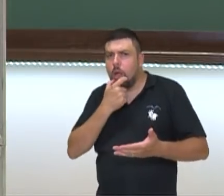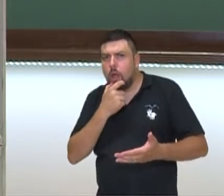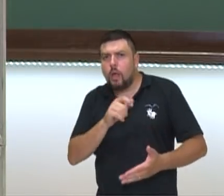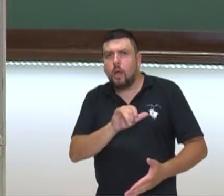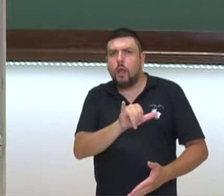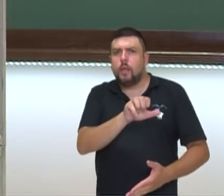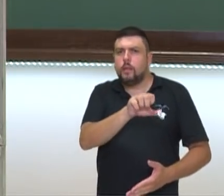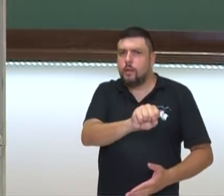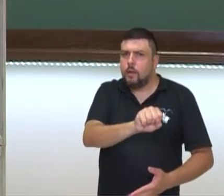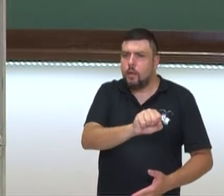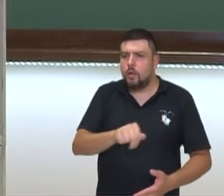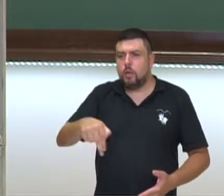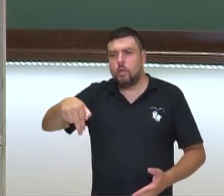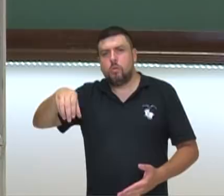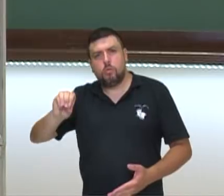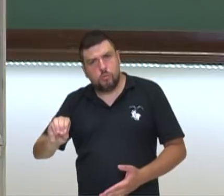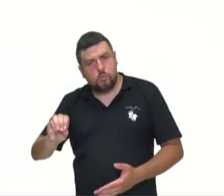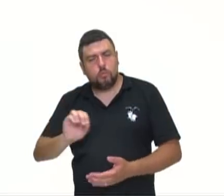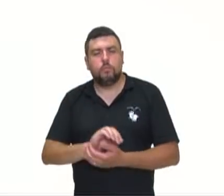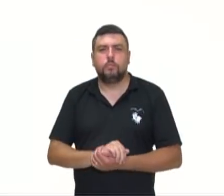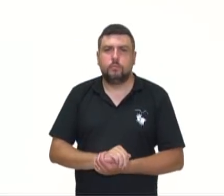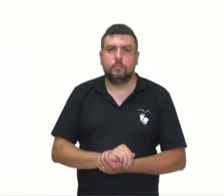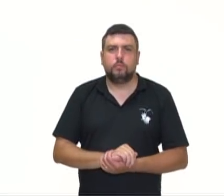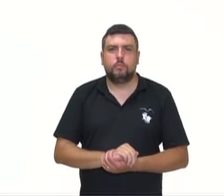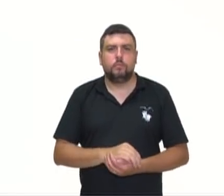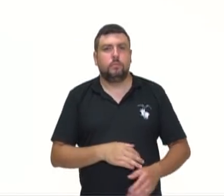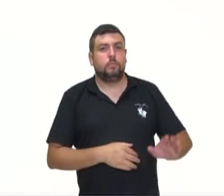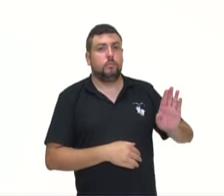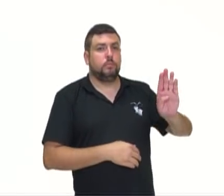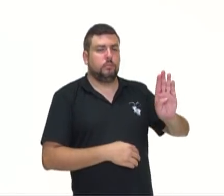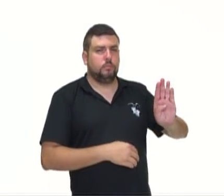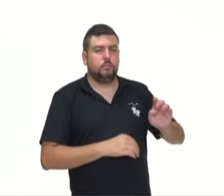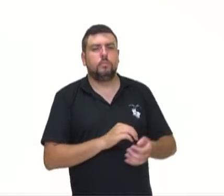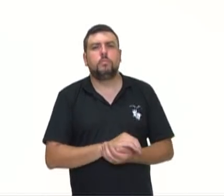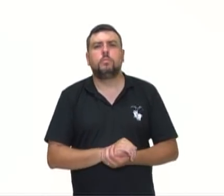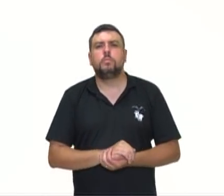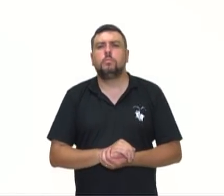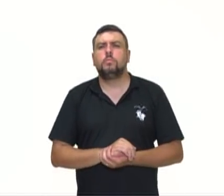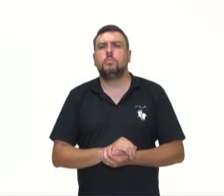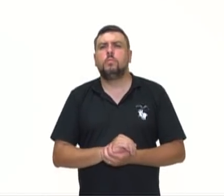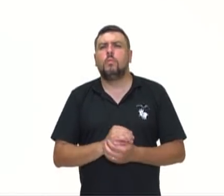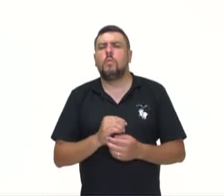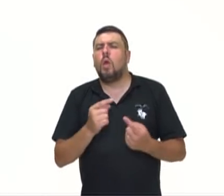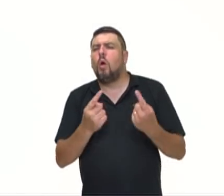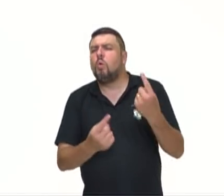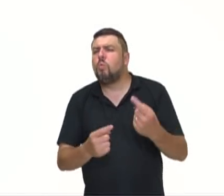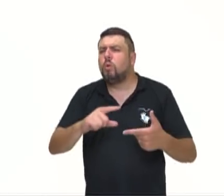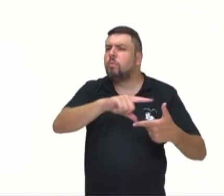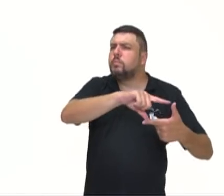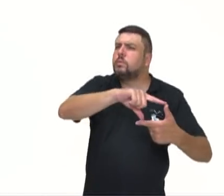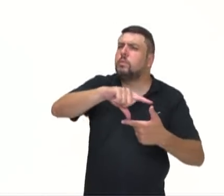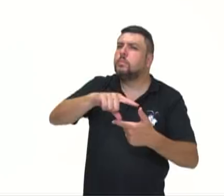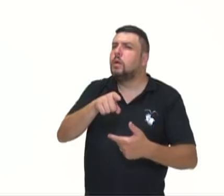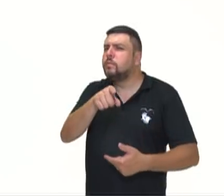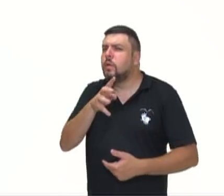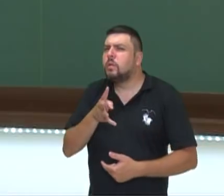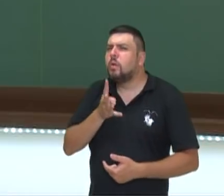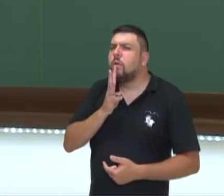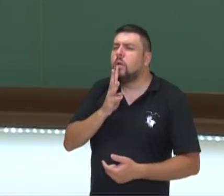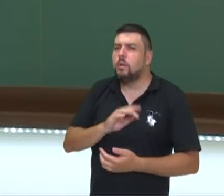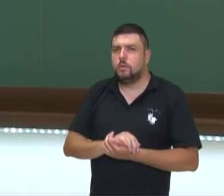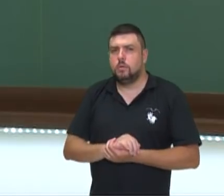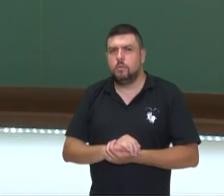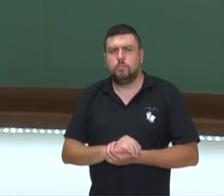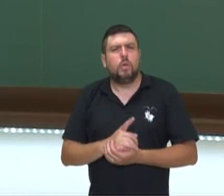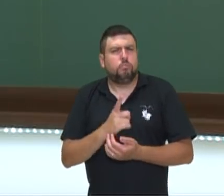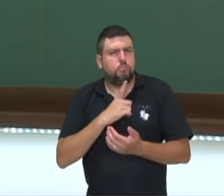or no. Bem simples. Letra B. Qual comics você conhece? Qual é a sua preferida? Das várias